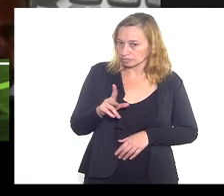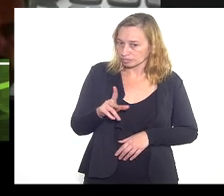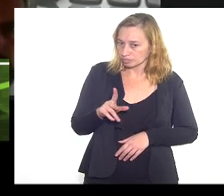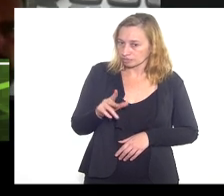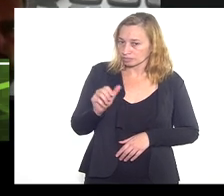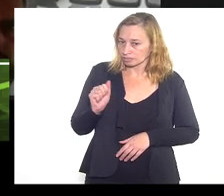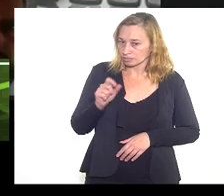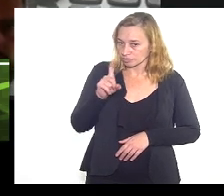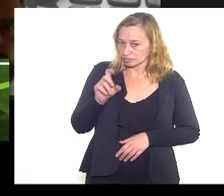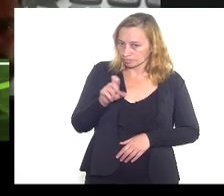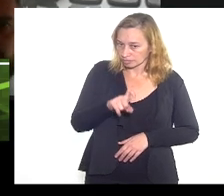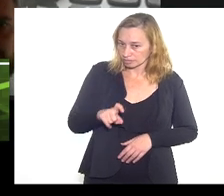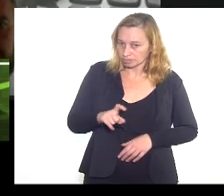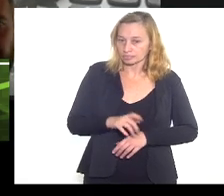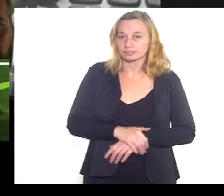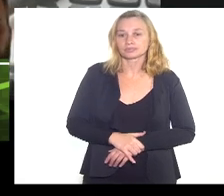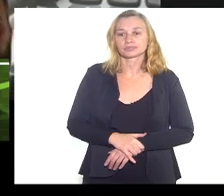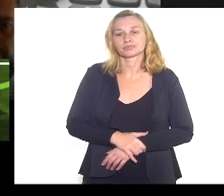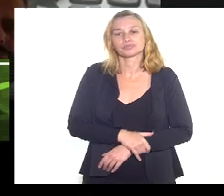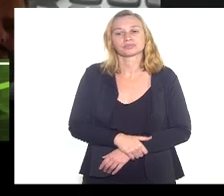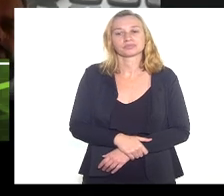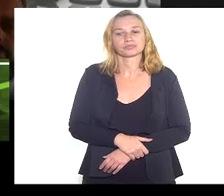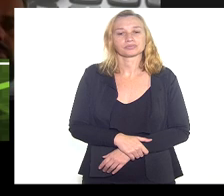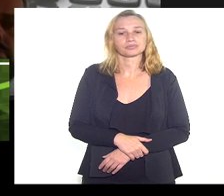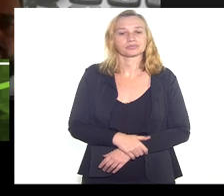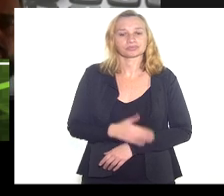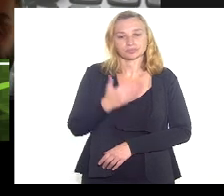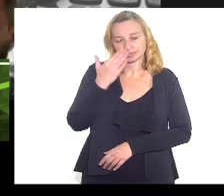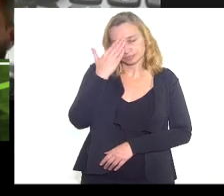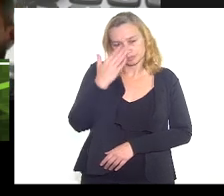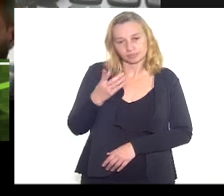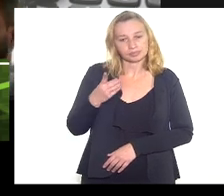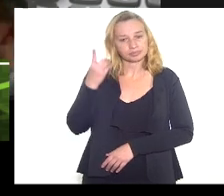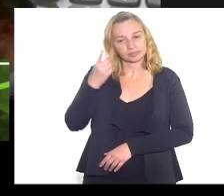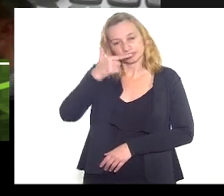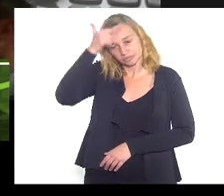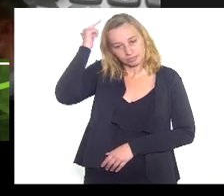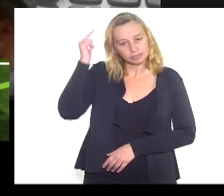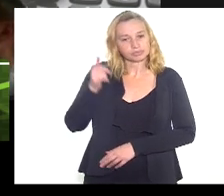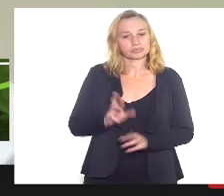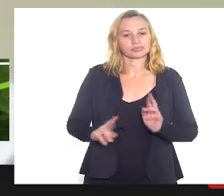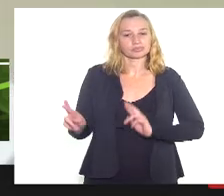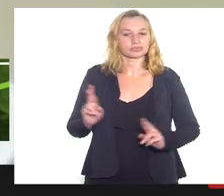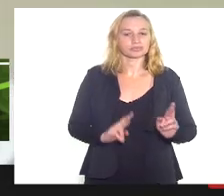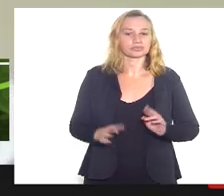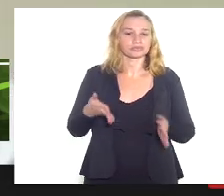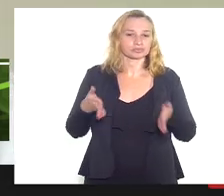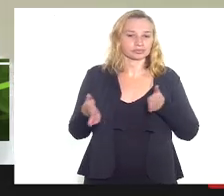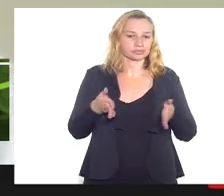doutor Alex, por favor. Deputado Luiz Paulo, com relação a essa